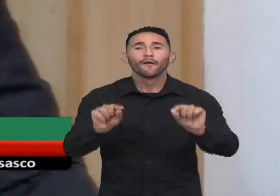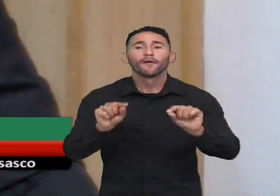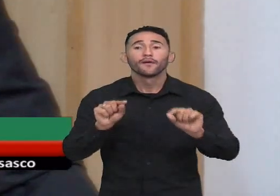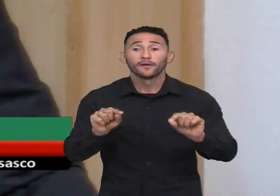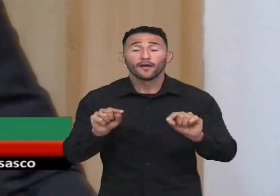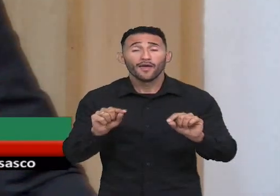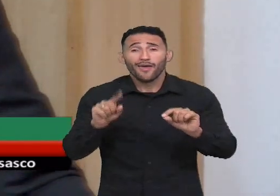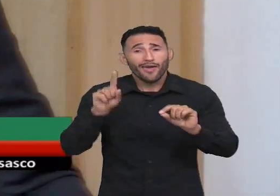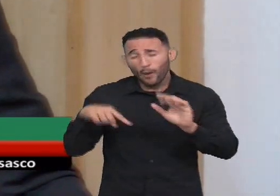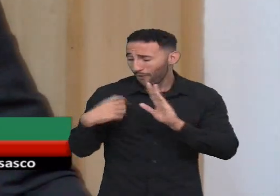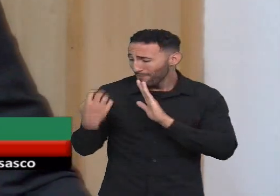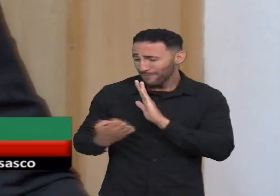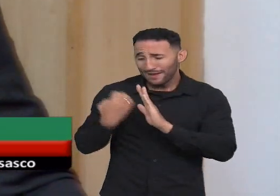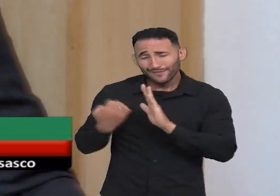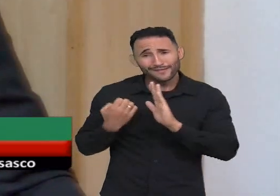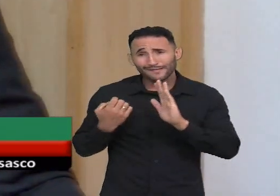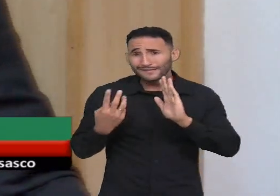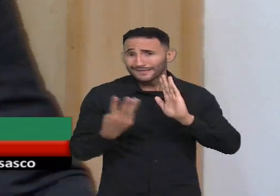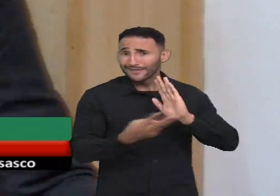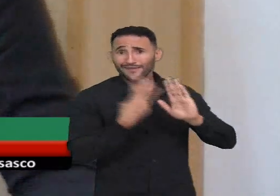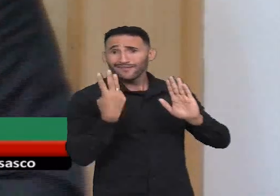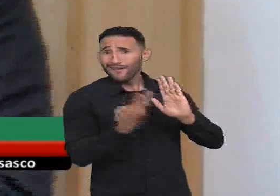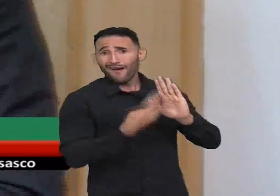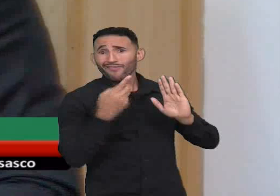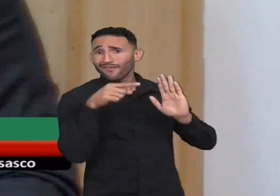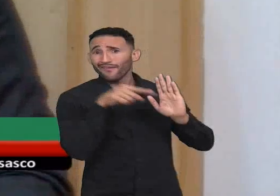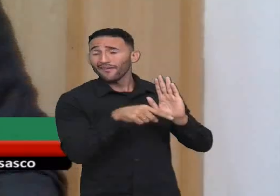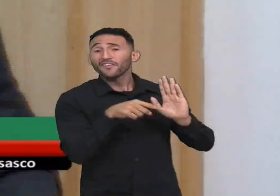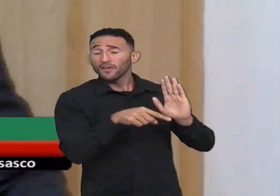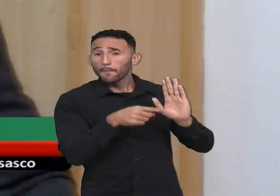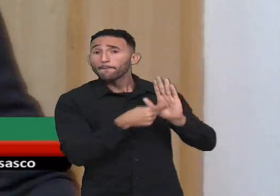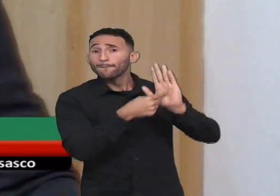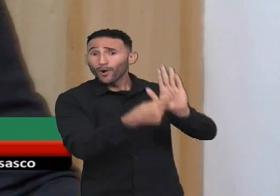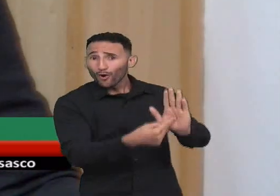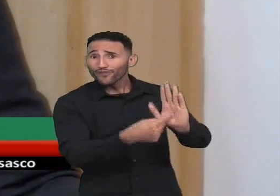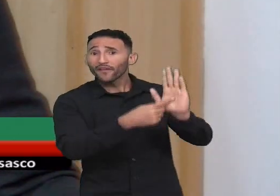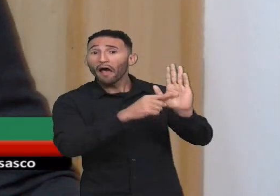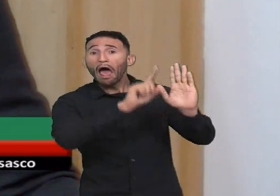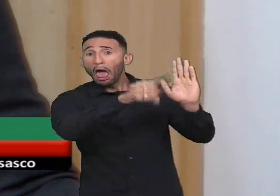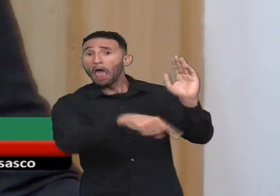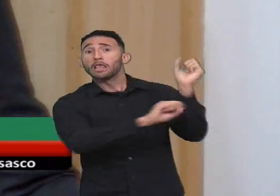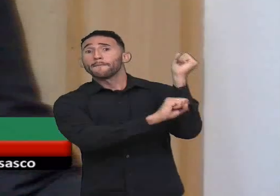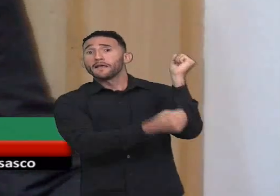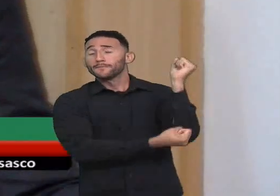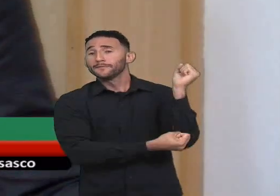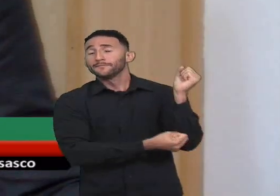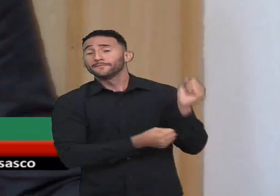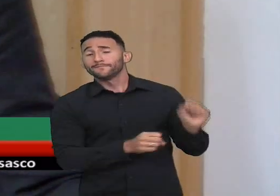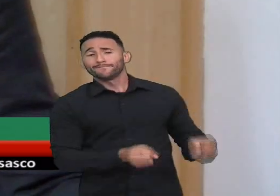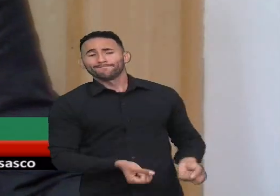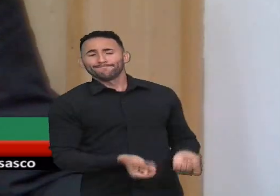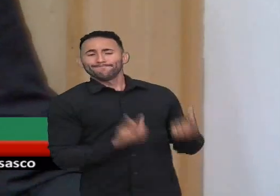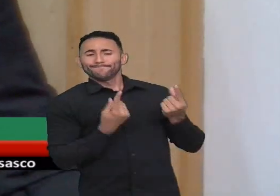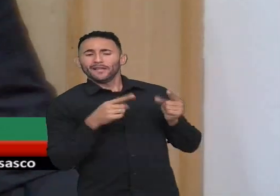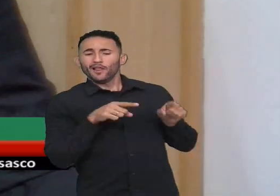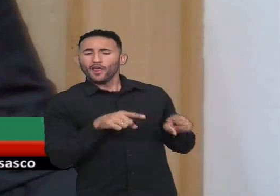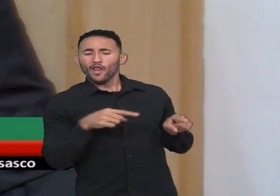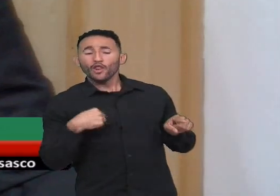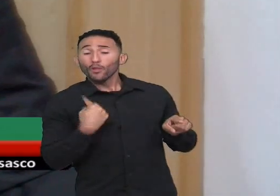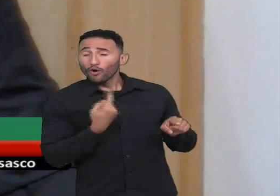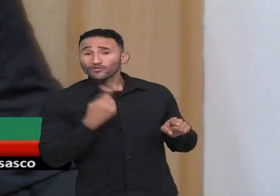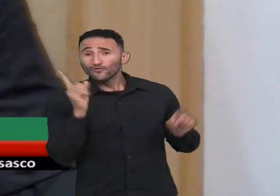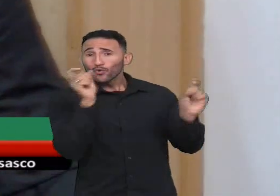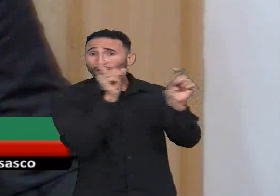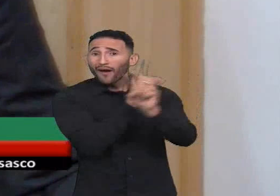é uma empresa terceirizada que muitas vezes leva o nome da Sabesp, e a gente tinha dificuldade aqui até para